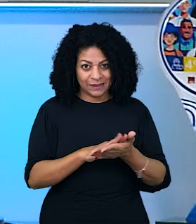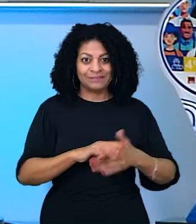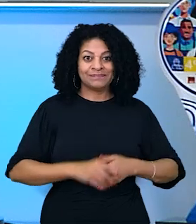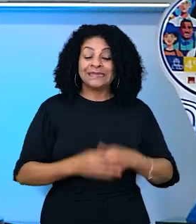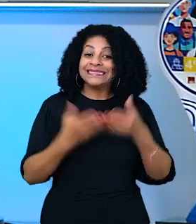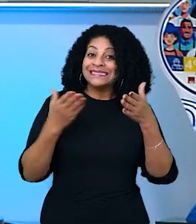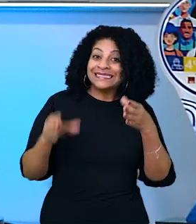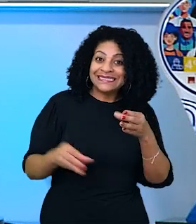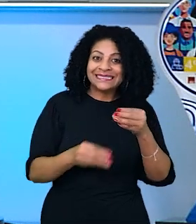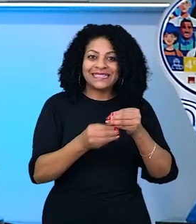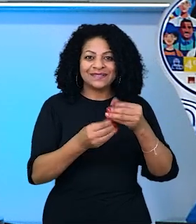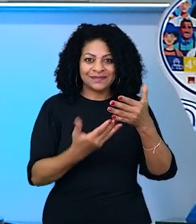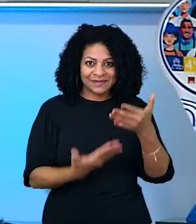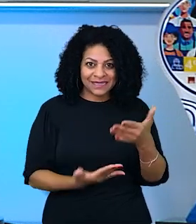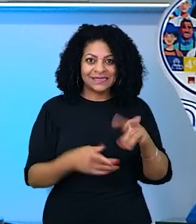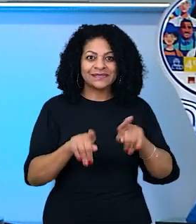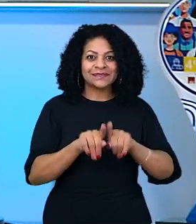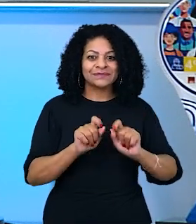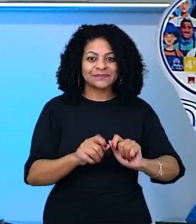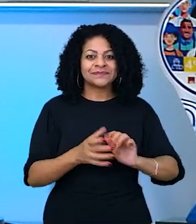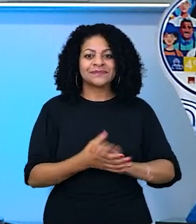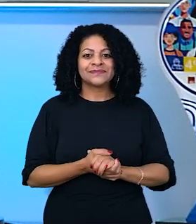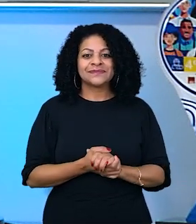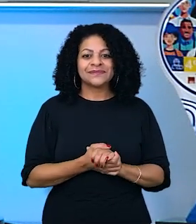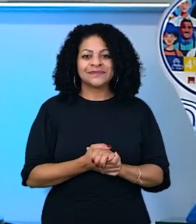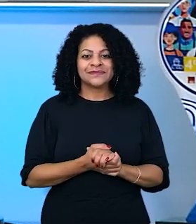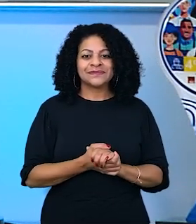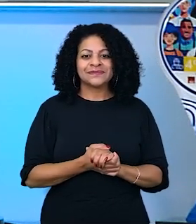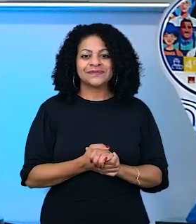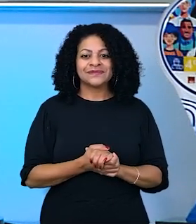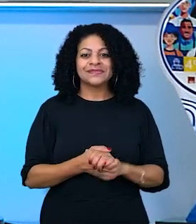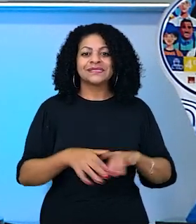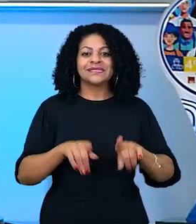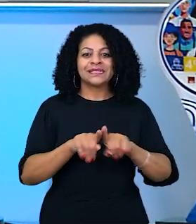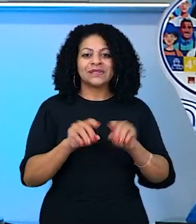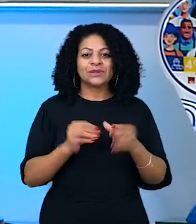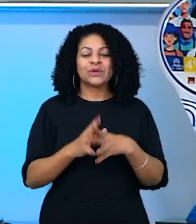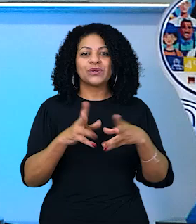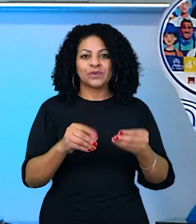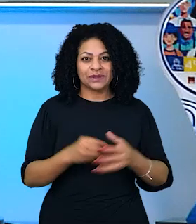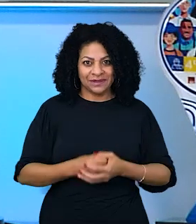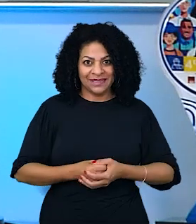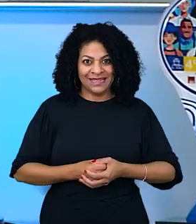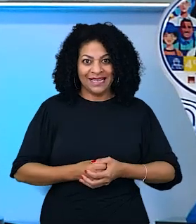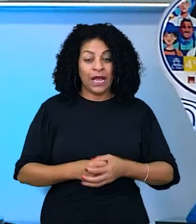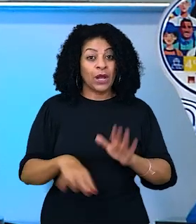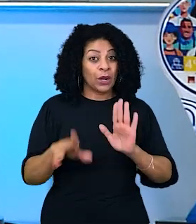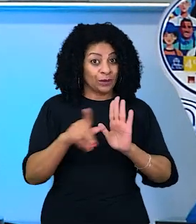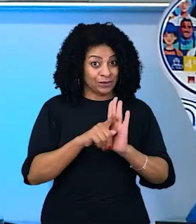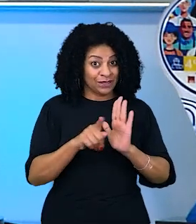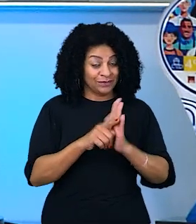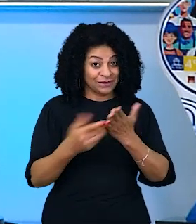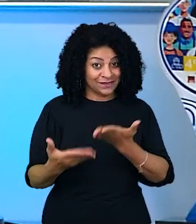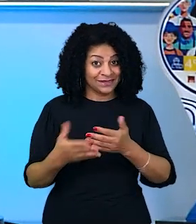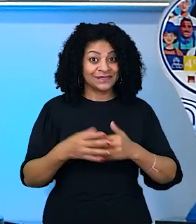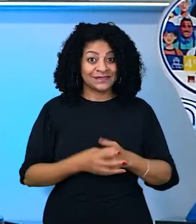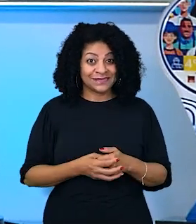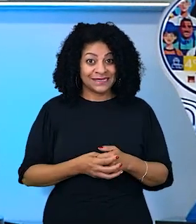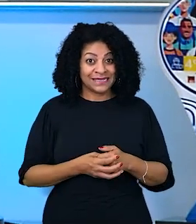nessas circunstâncias em que há debate sobre vínculo, e também aí você tem a questão dos autônomos, os próprios